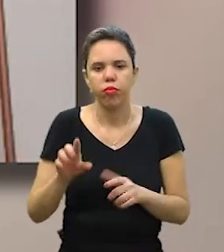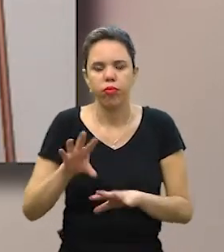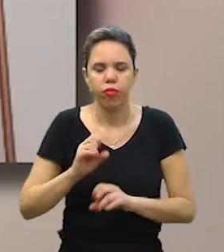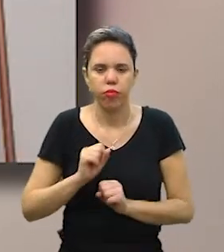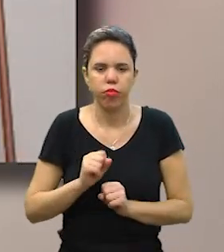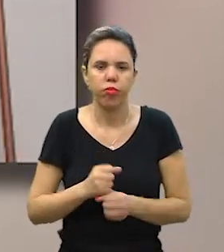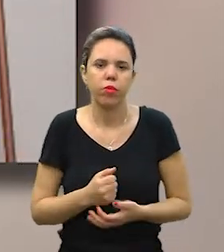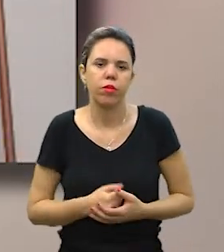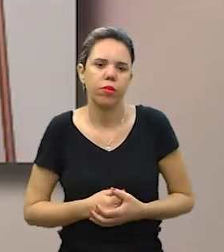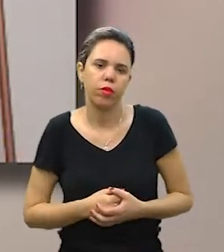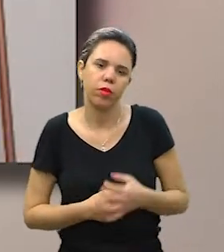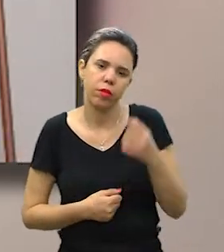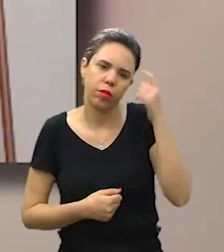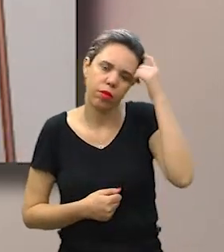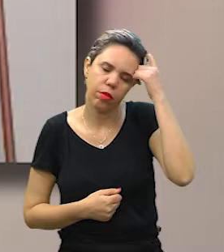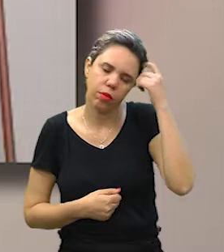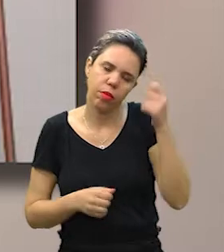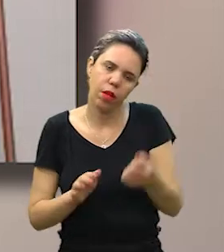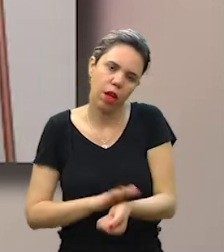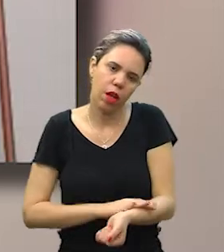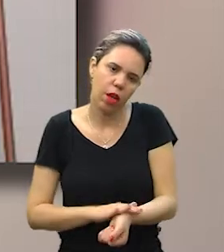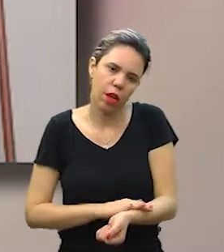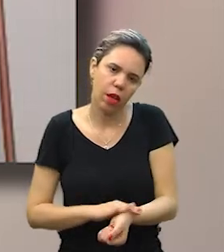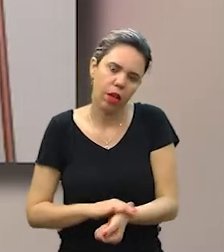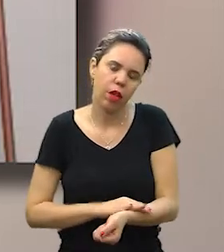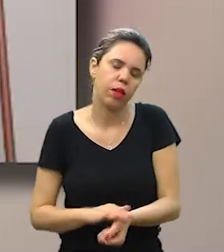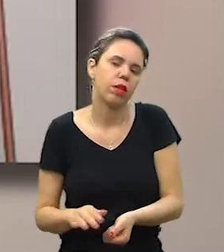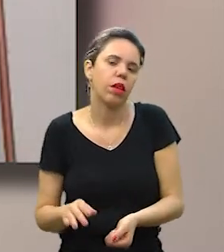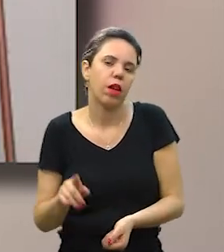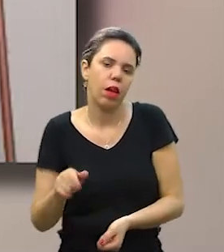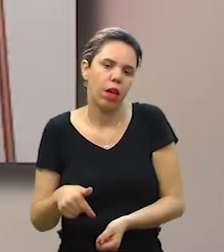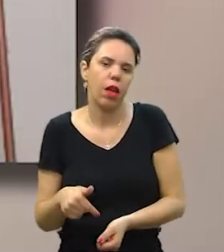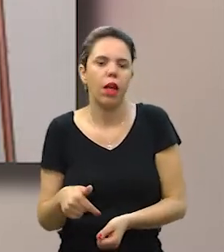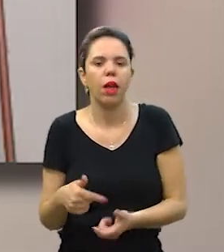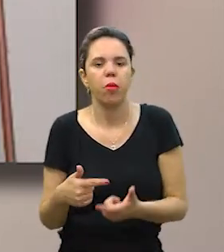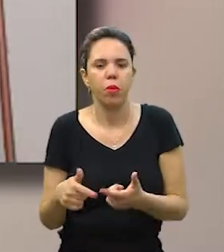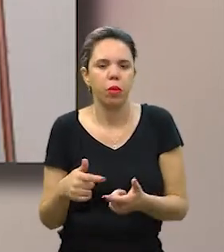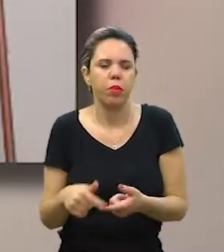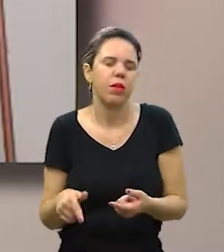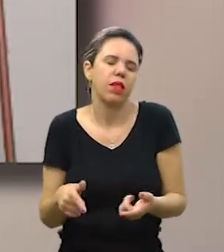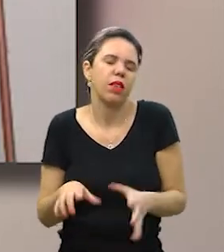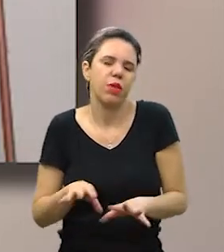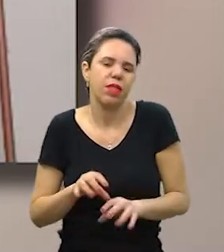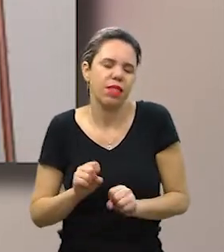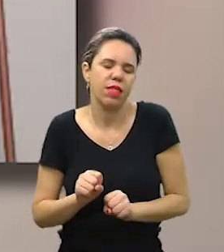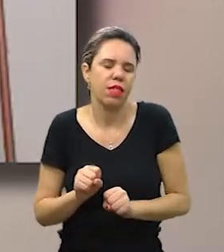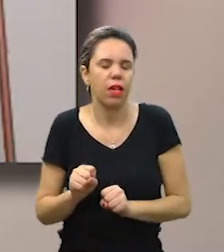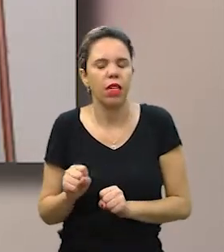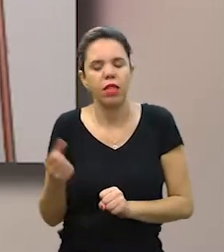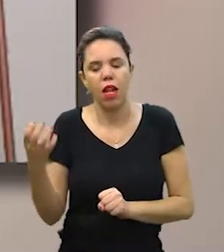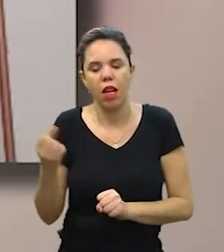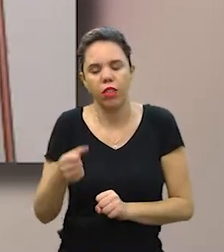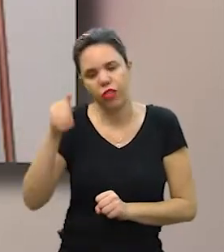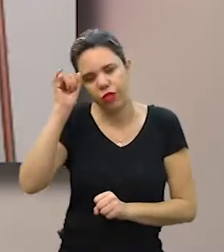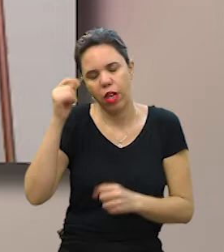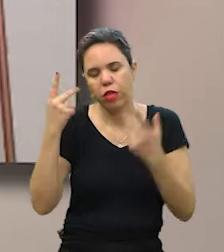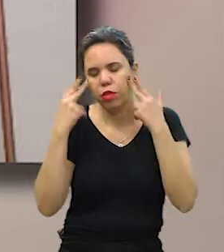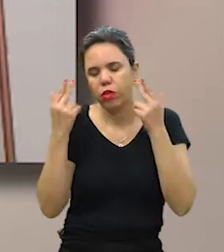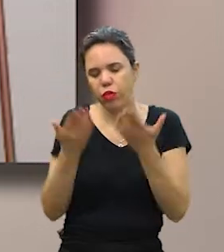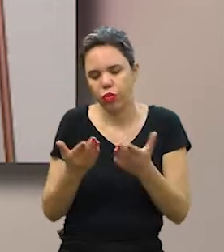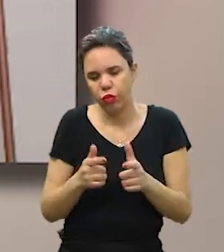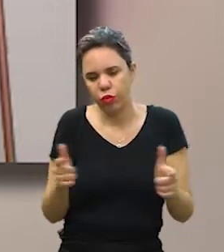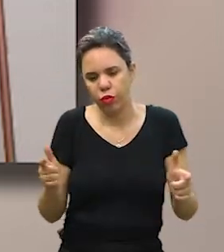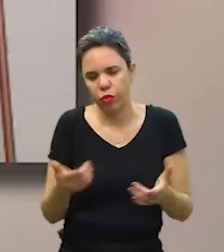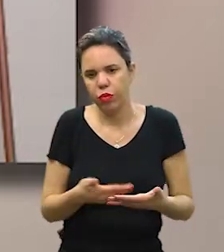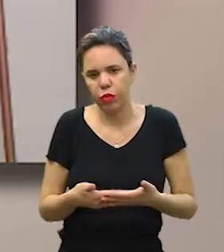sendo aí uma alergia à proteína do leite de vaca, que tem sido muito comum hoje em dia nesses